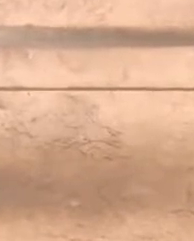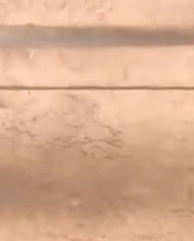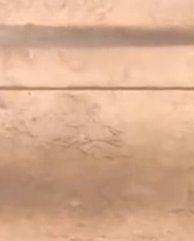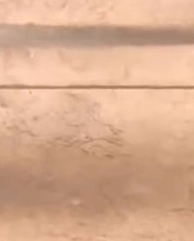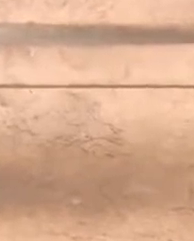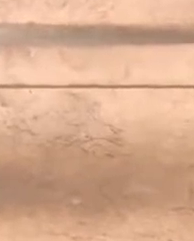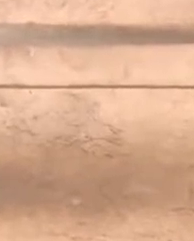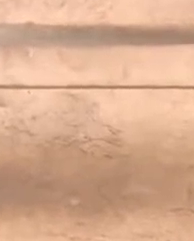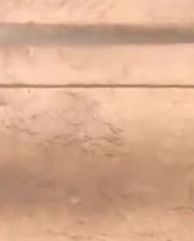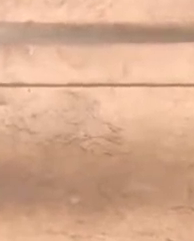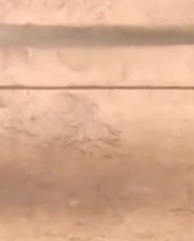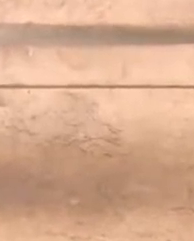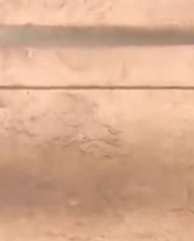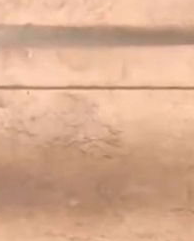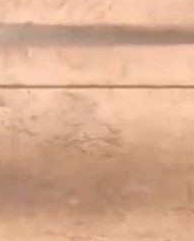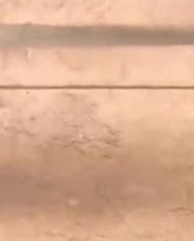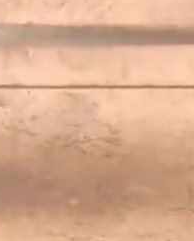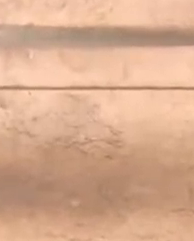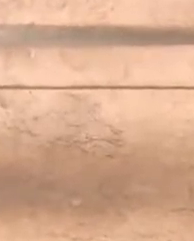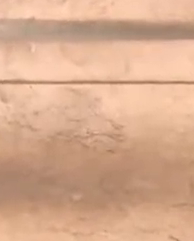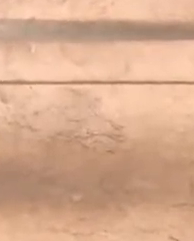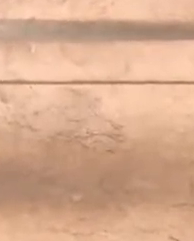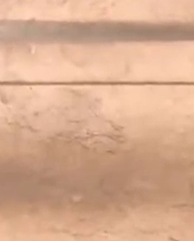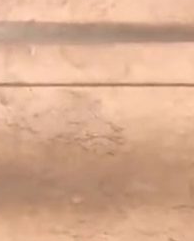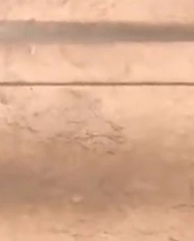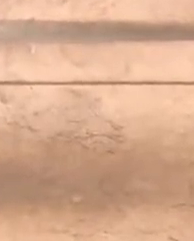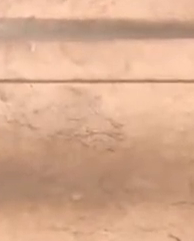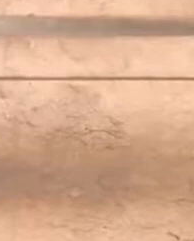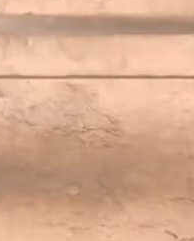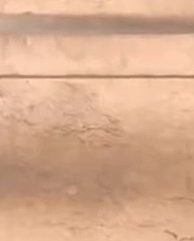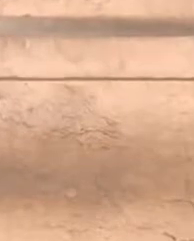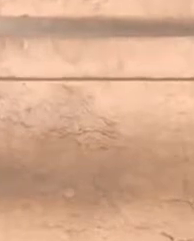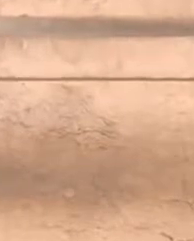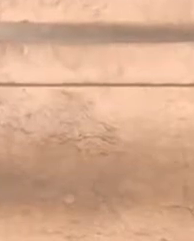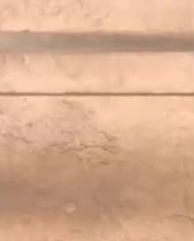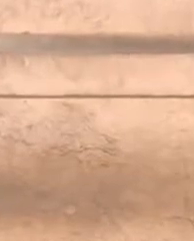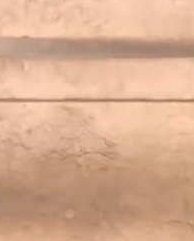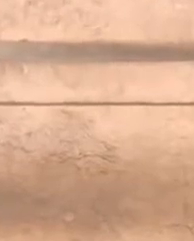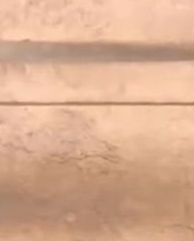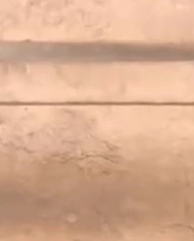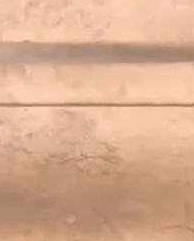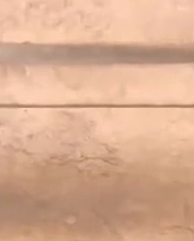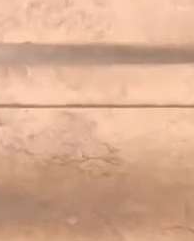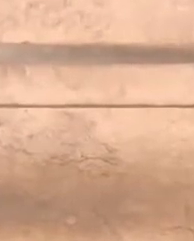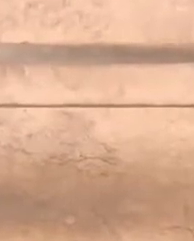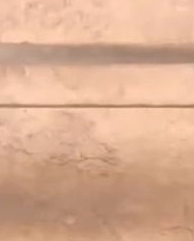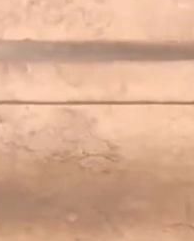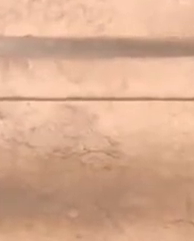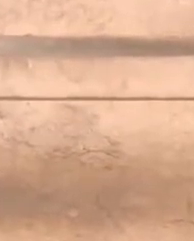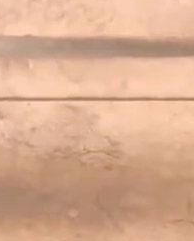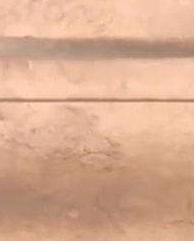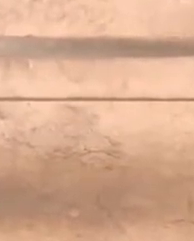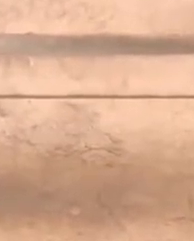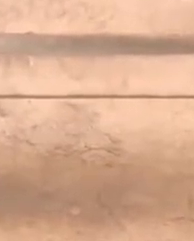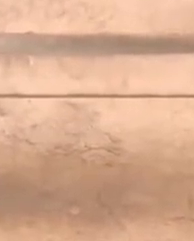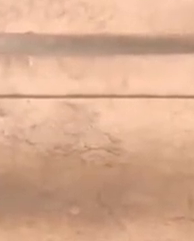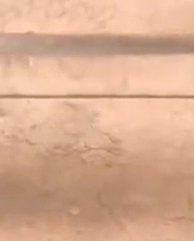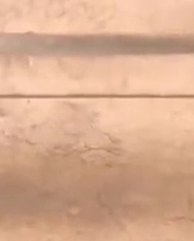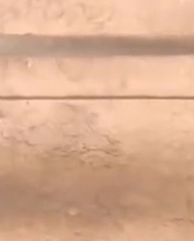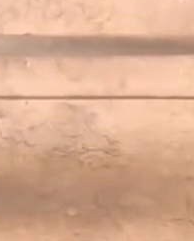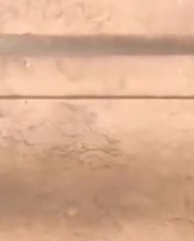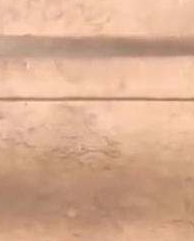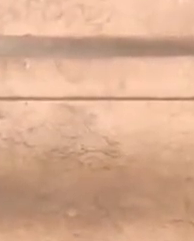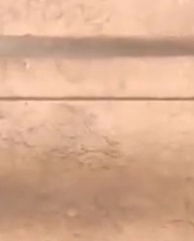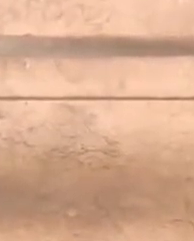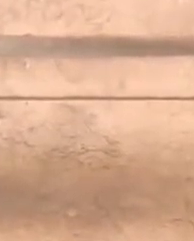Aos montes mais altos, para quebrar os traços, se a ilusão do espaço